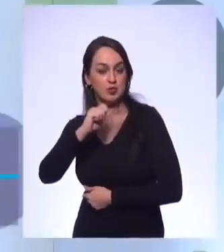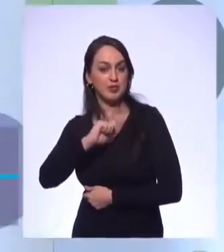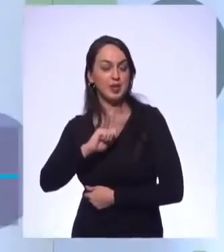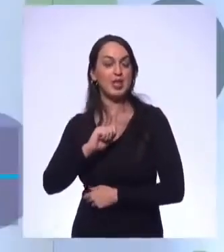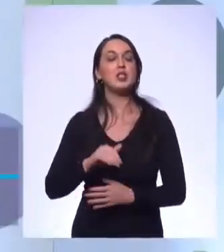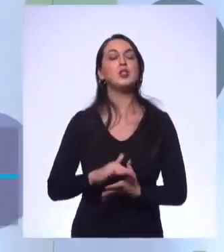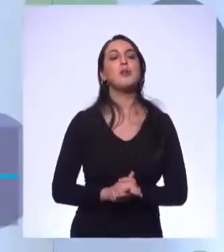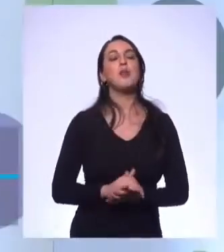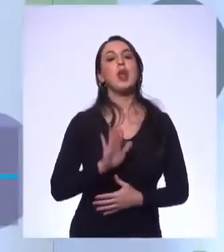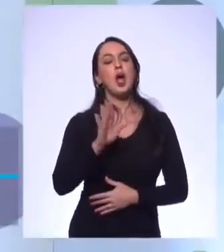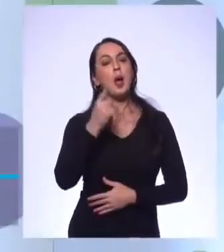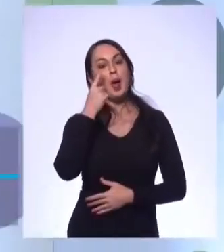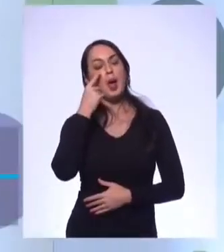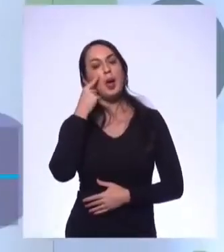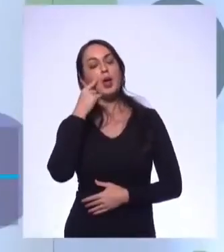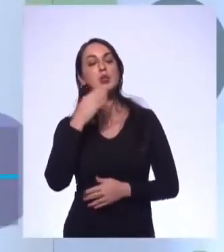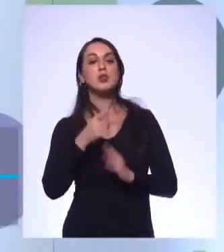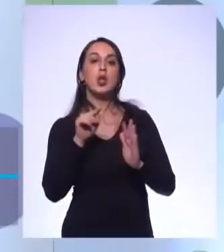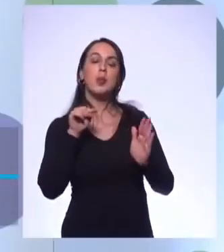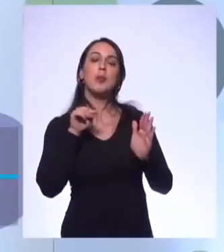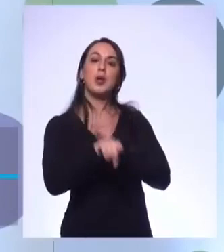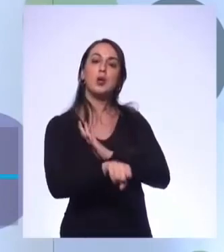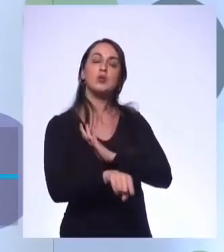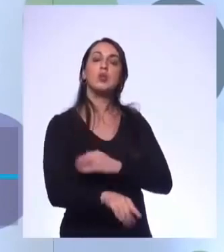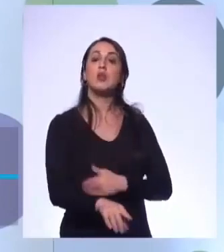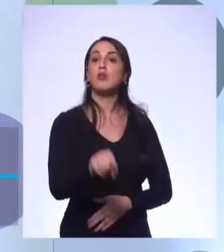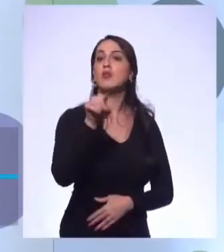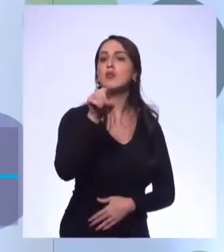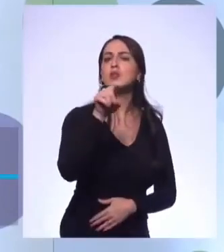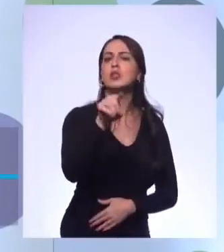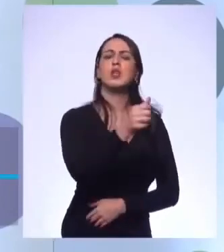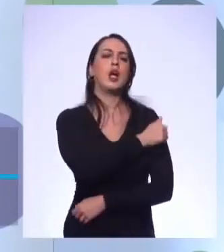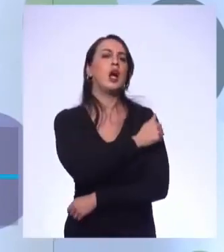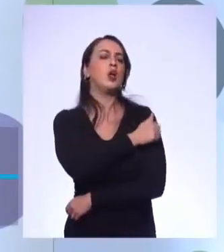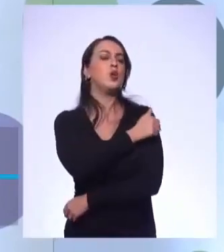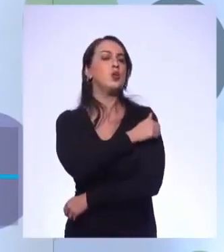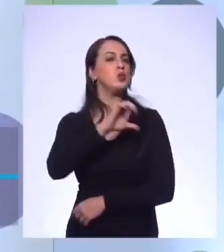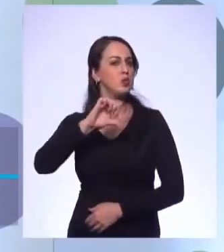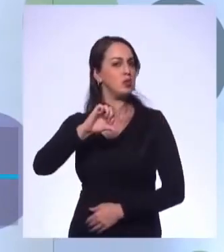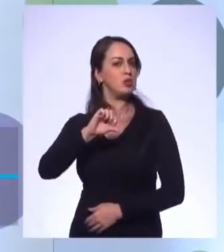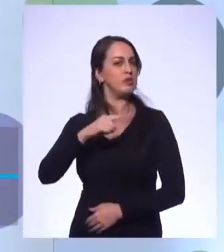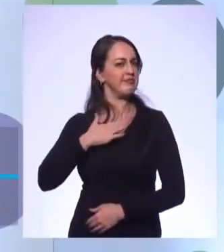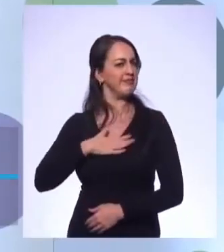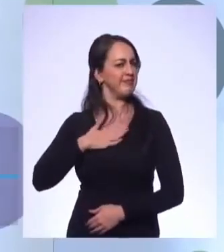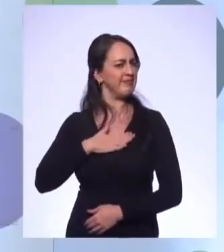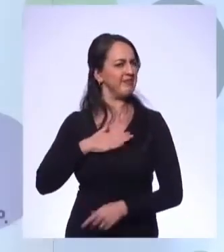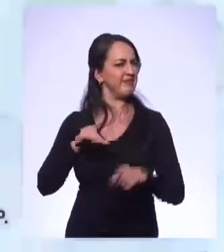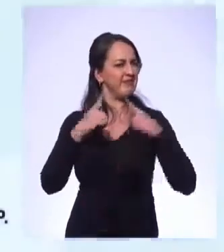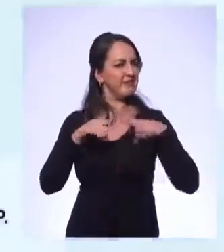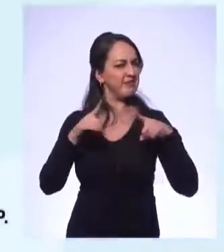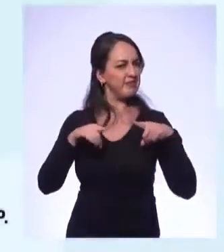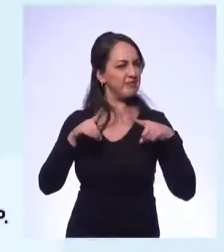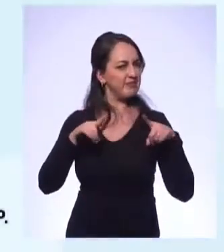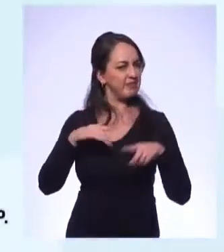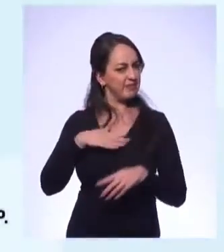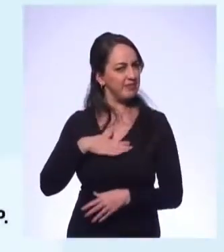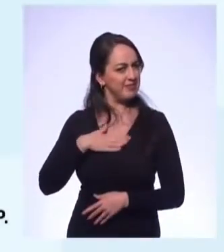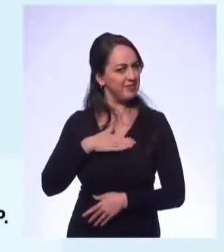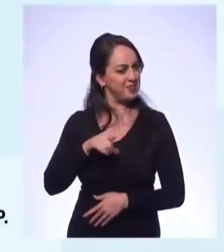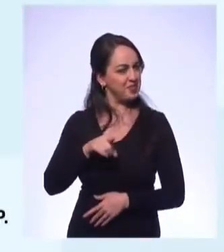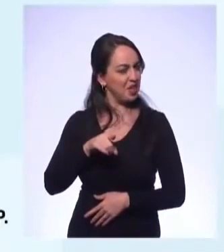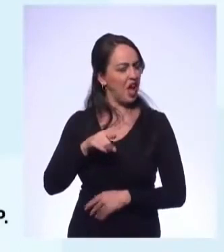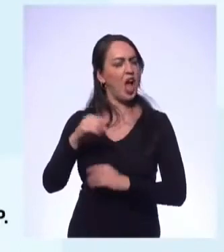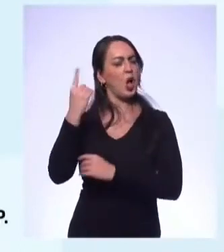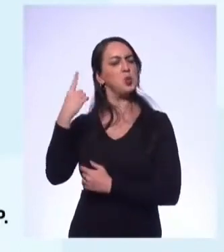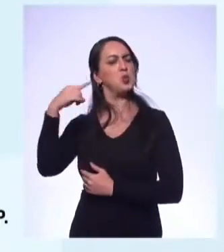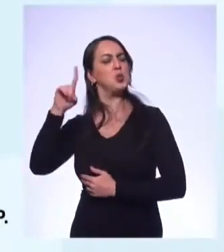a pergunta na acolhida de hoje é: você, aluno do nono ano, olha você que gosta legal. de reclamar? Você Então, gosta? Qual foi sua última